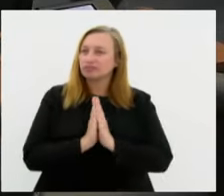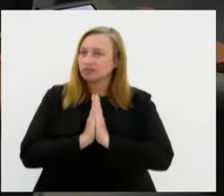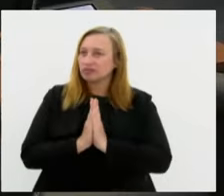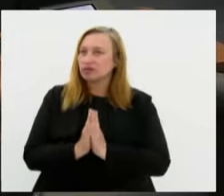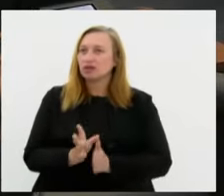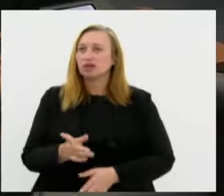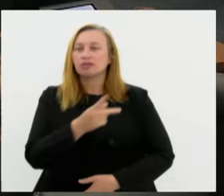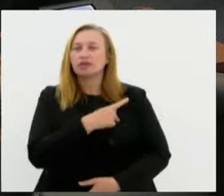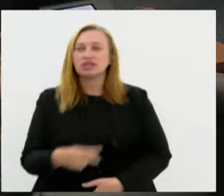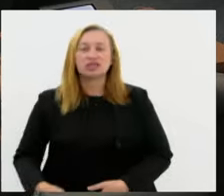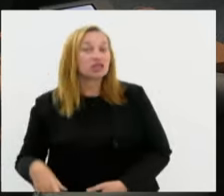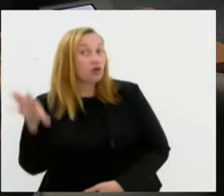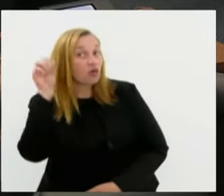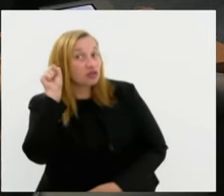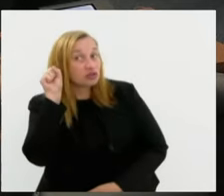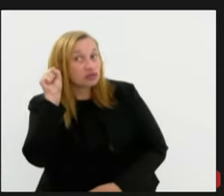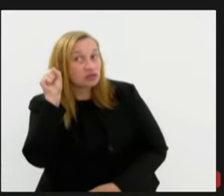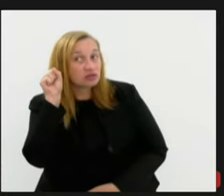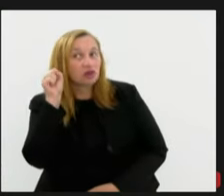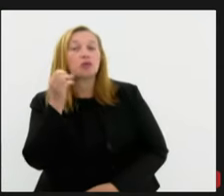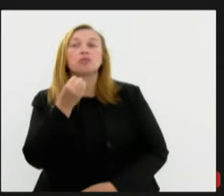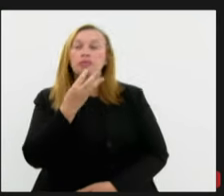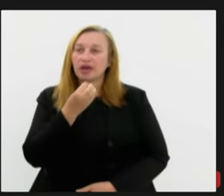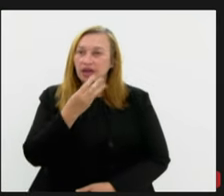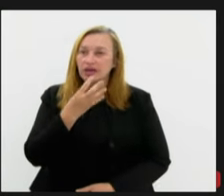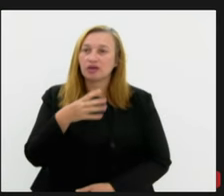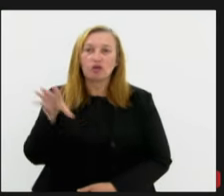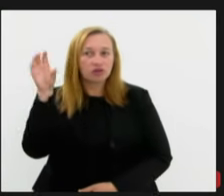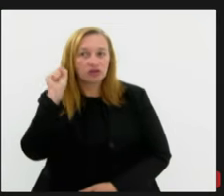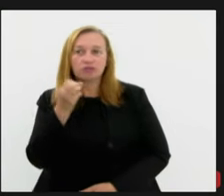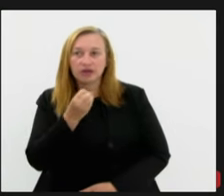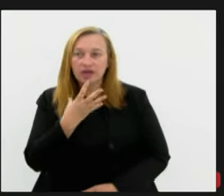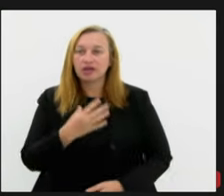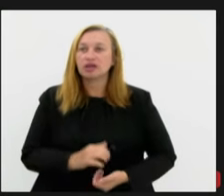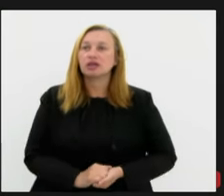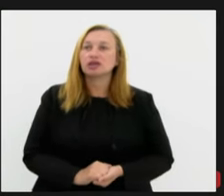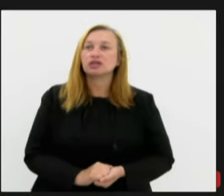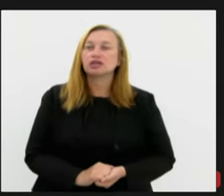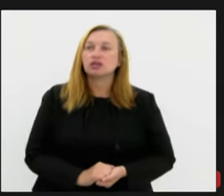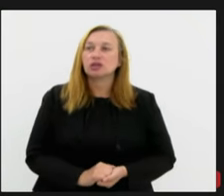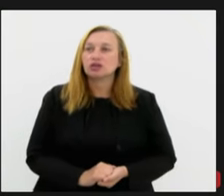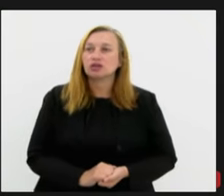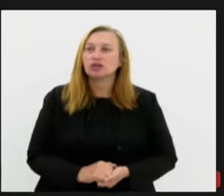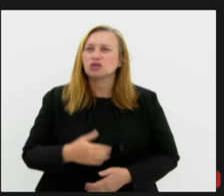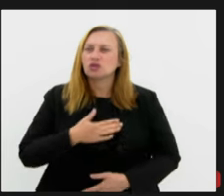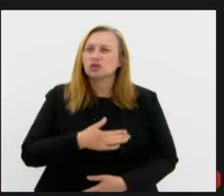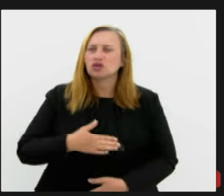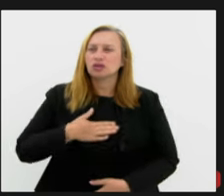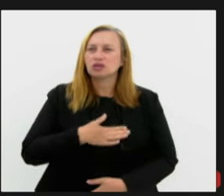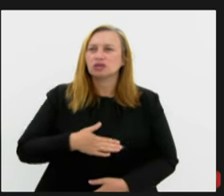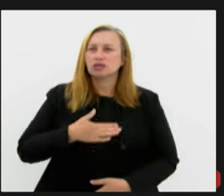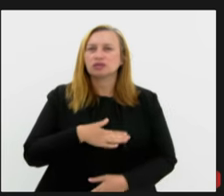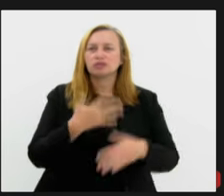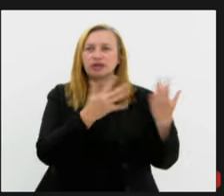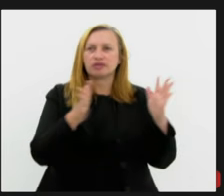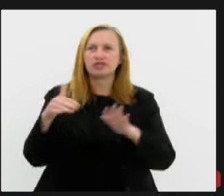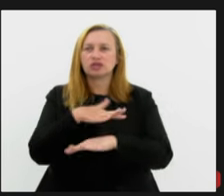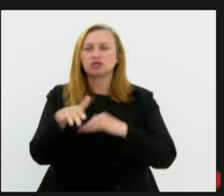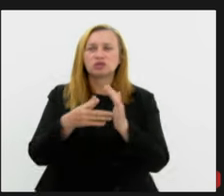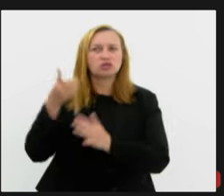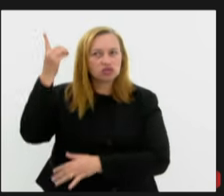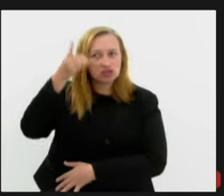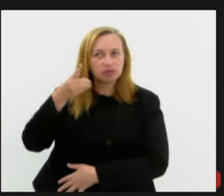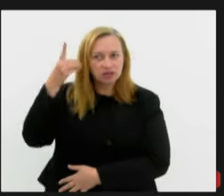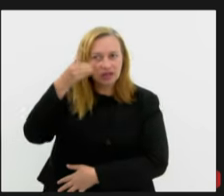Presidente, está me ouvindo aí? Bem, estamos ouvindo bem. Então, presidente, gostaria de cumprimentar todos os parlamentares aí,